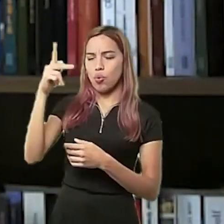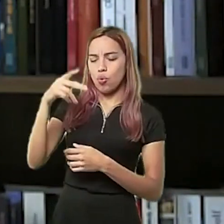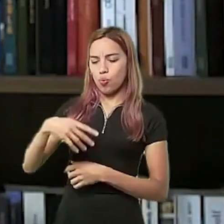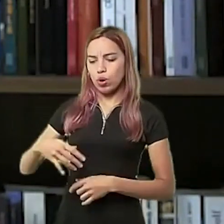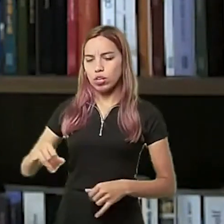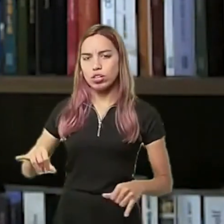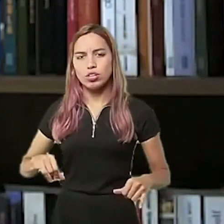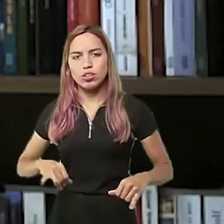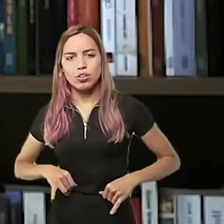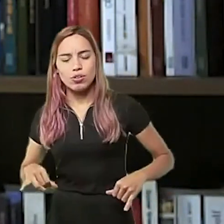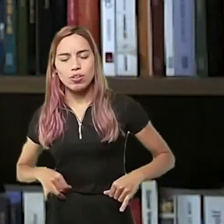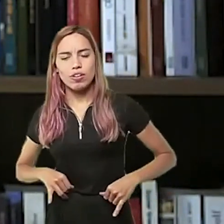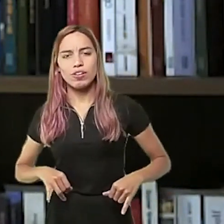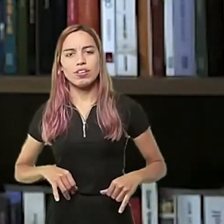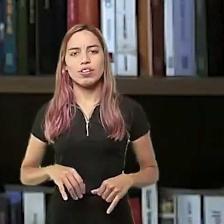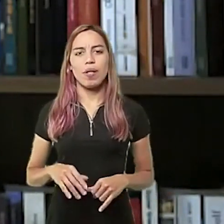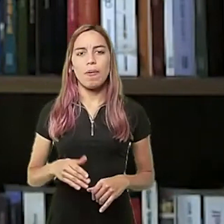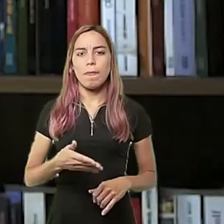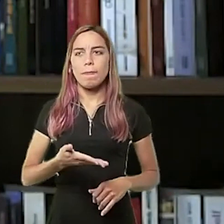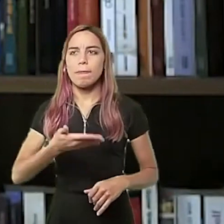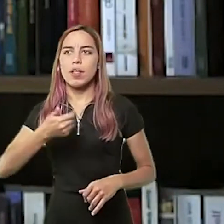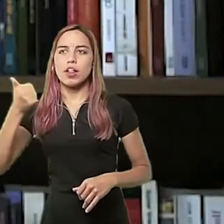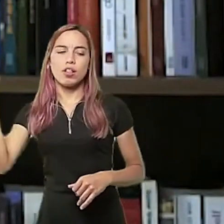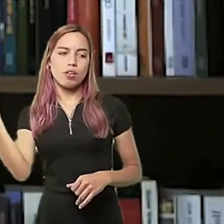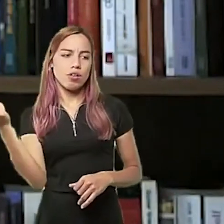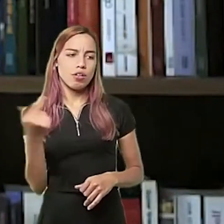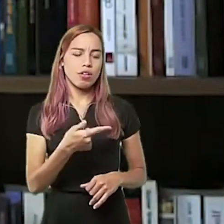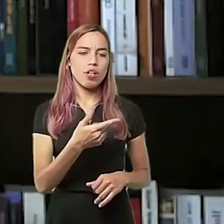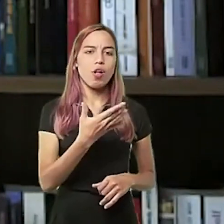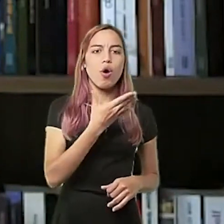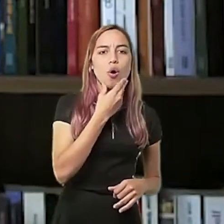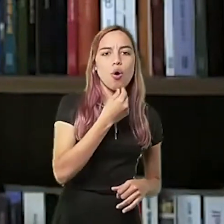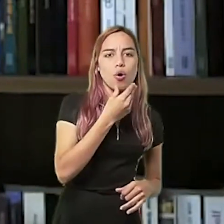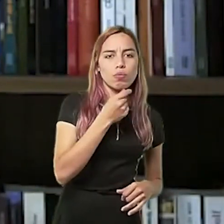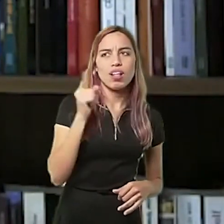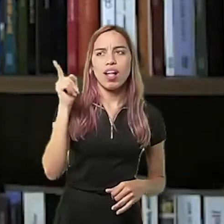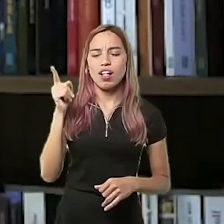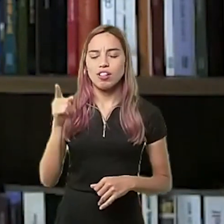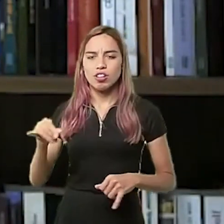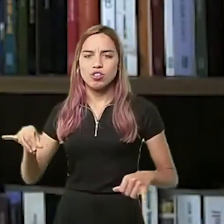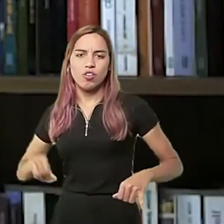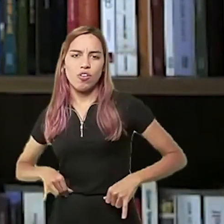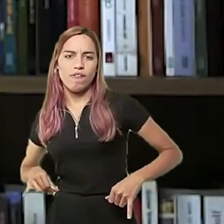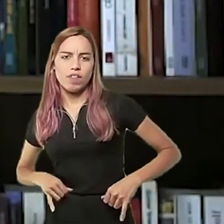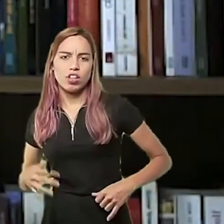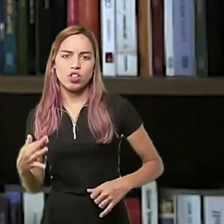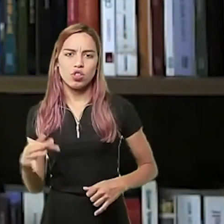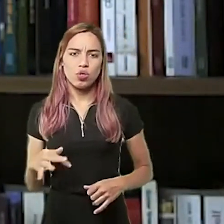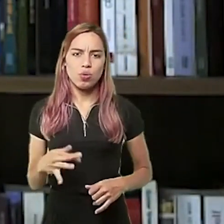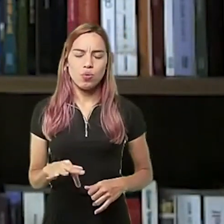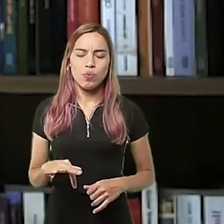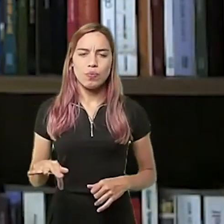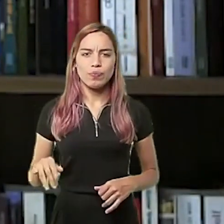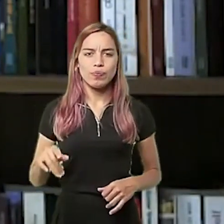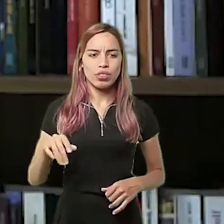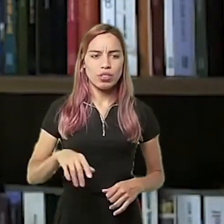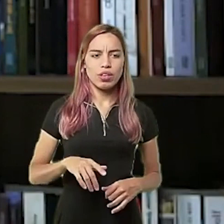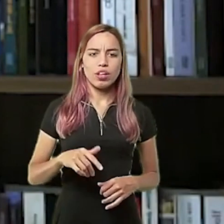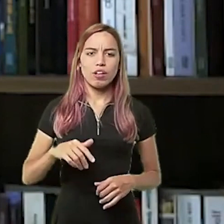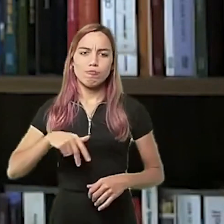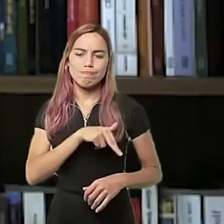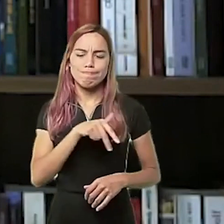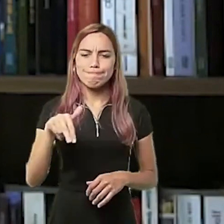seu senso de humanidade, interromperam guerras, sofreram dores, atravessaram desertos, viveram